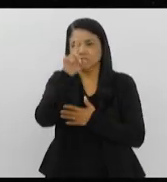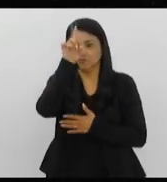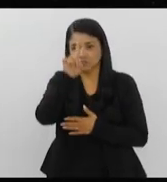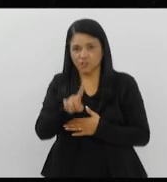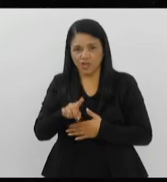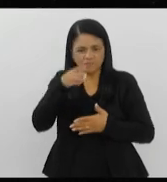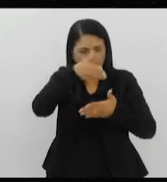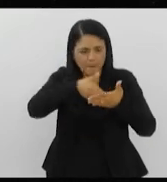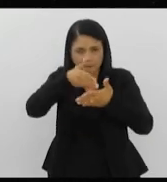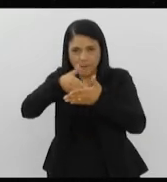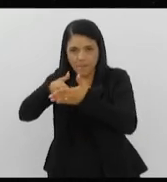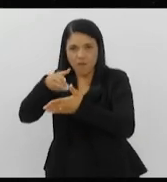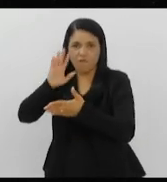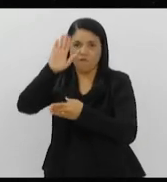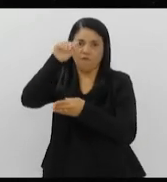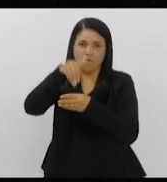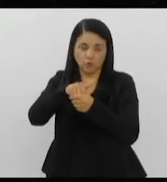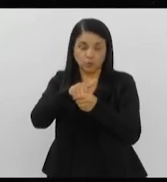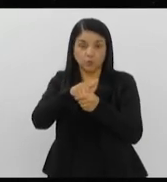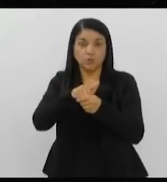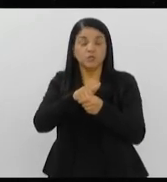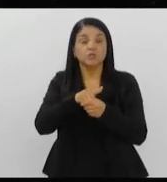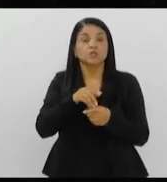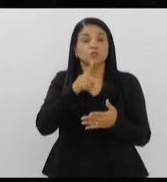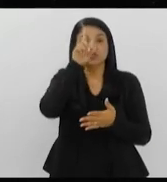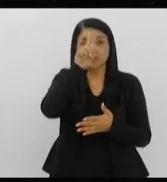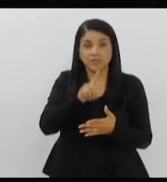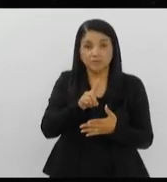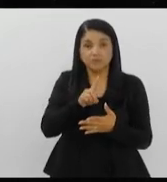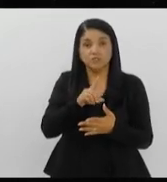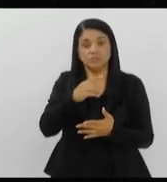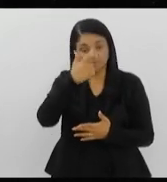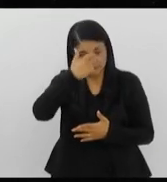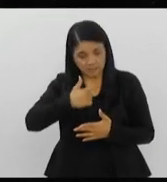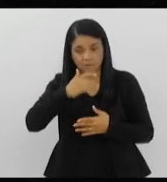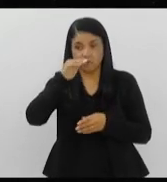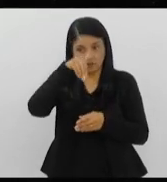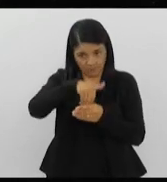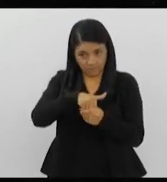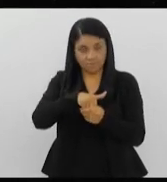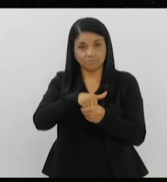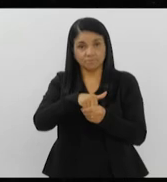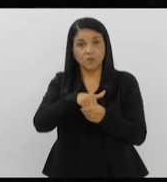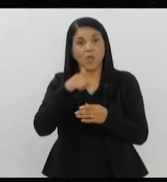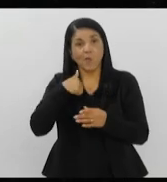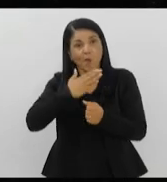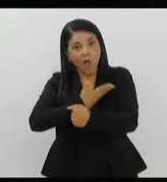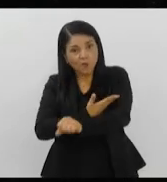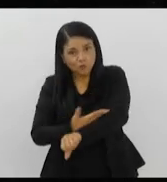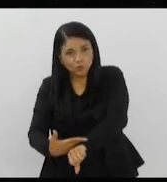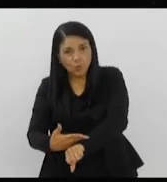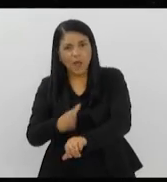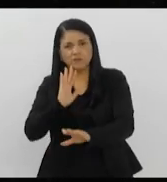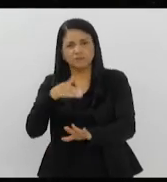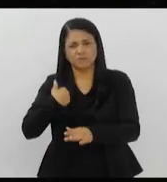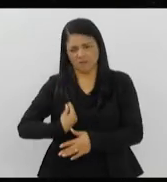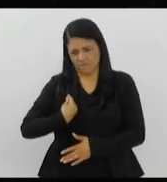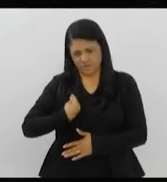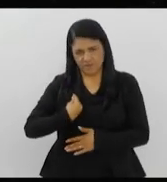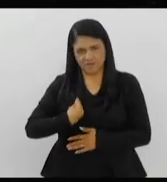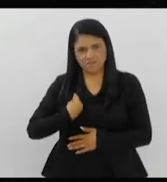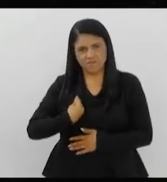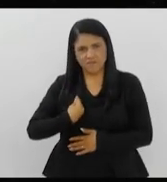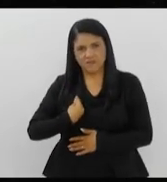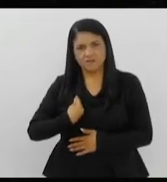voto e o direito de ser votado eu tô acostumado eu faço disso a minha vida eu tô